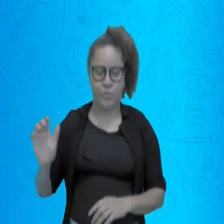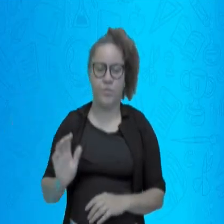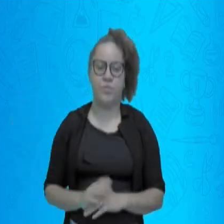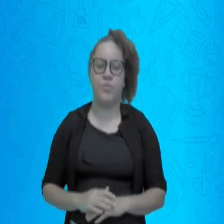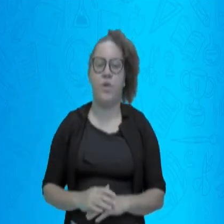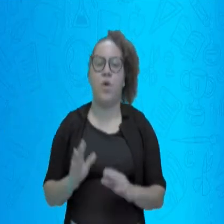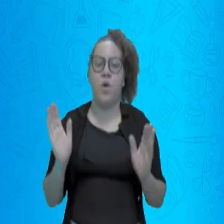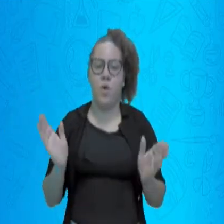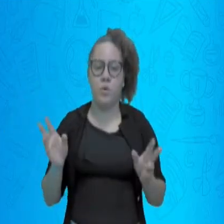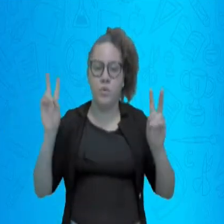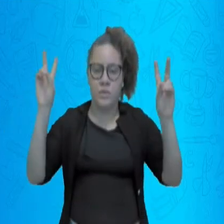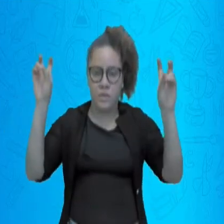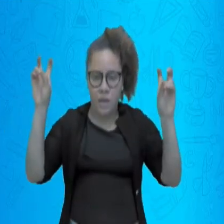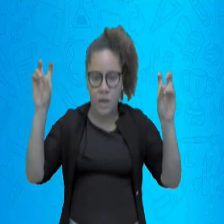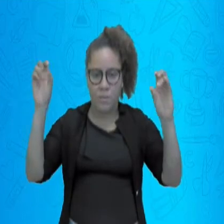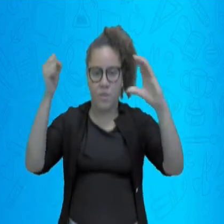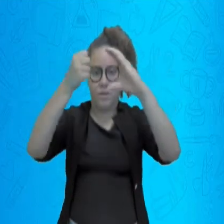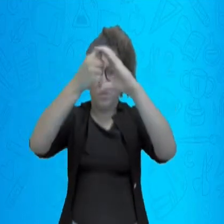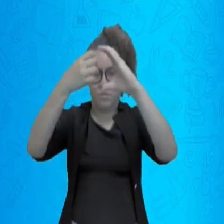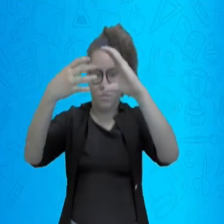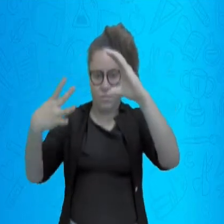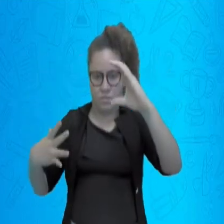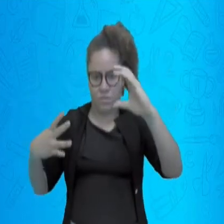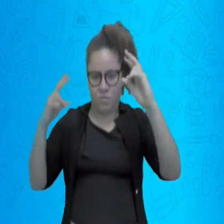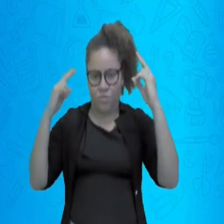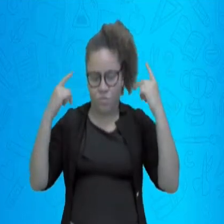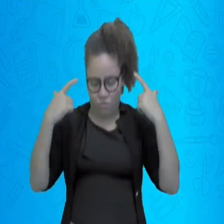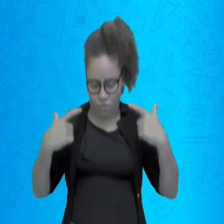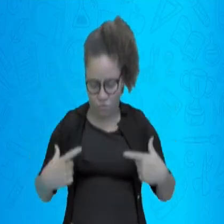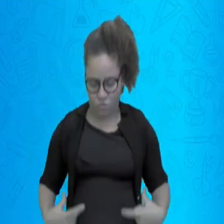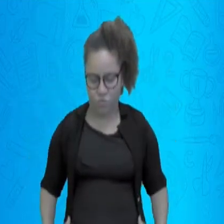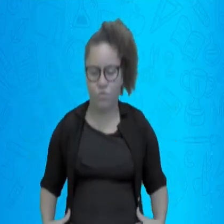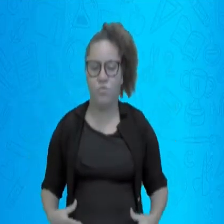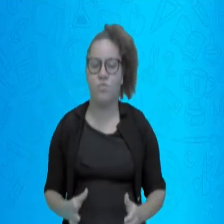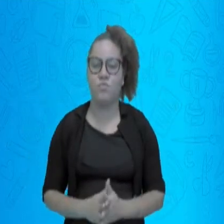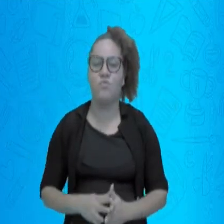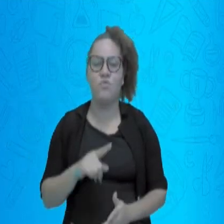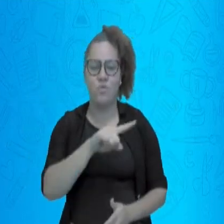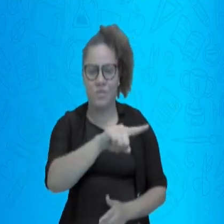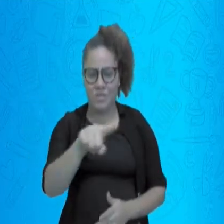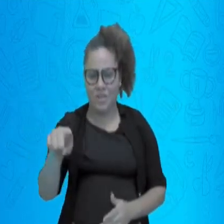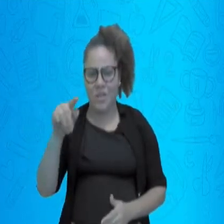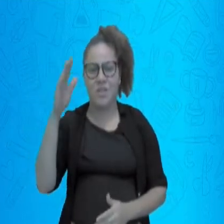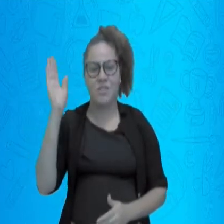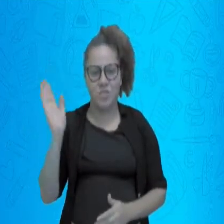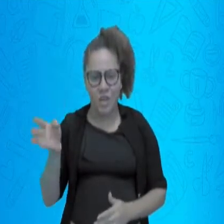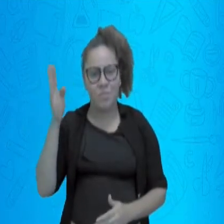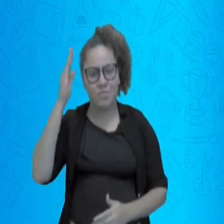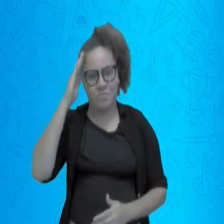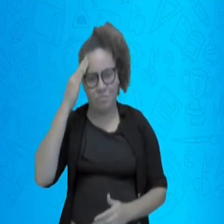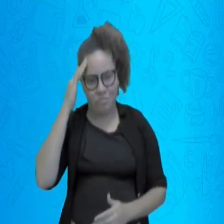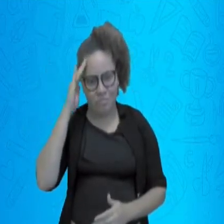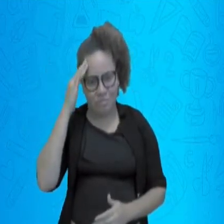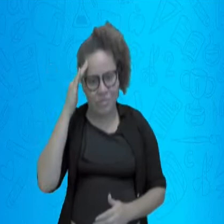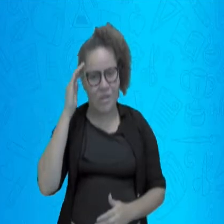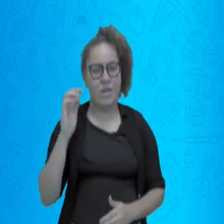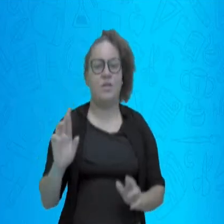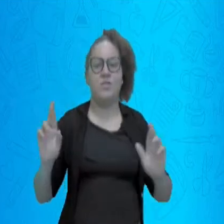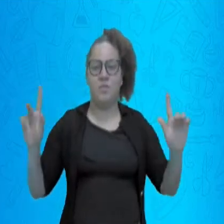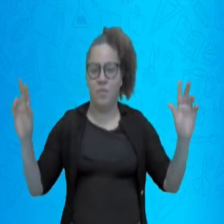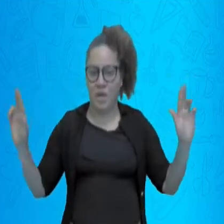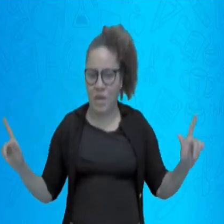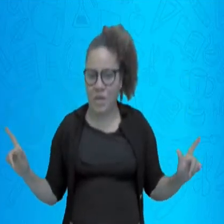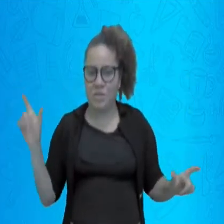características físicas. Já parou para pensar sobre as diferenças que nós temos uns dos outros? Você